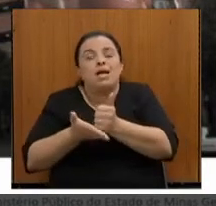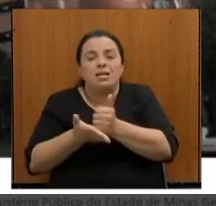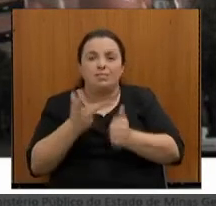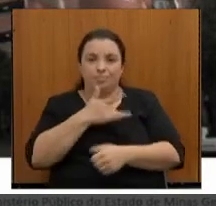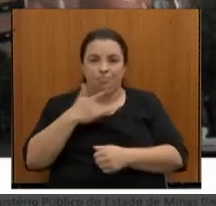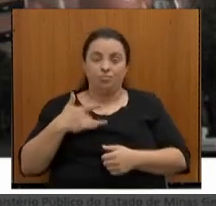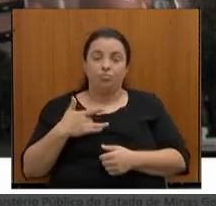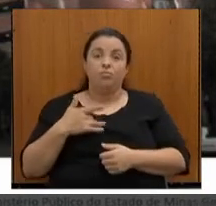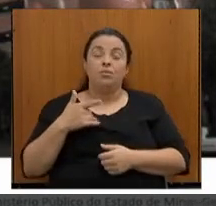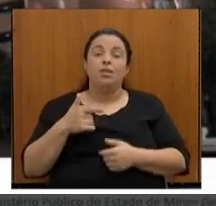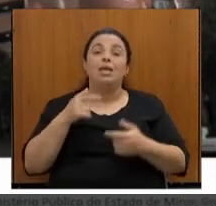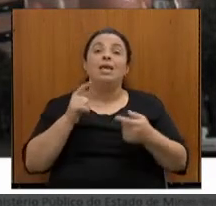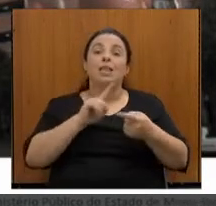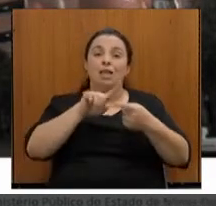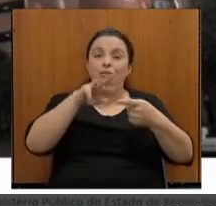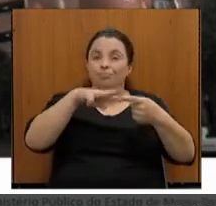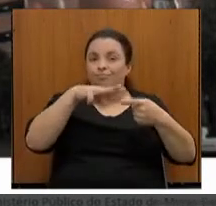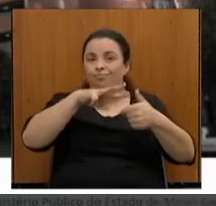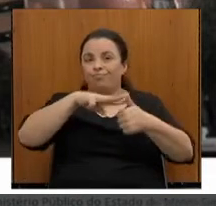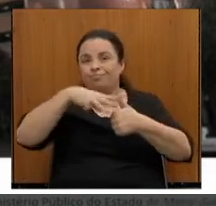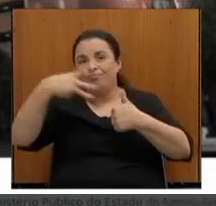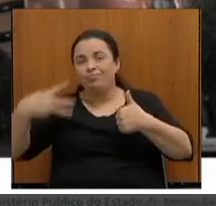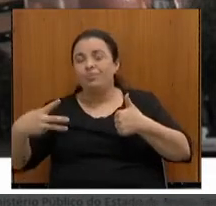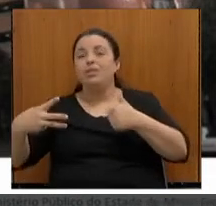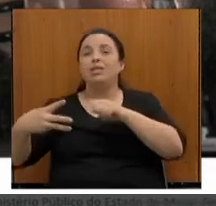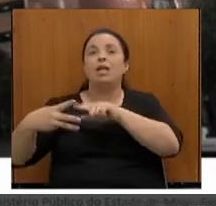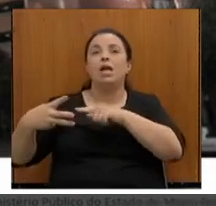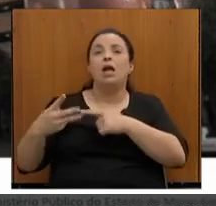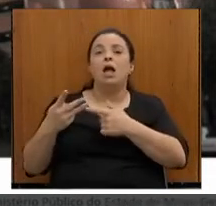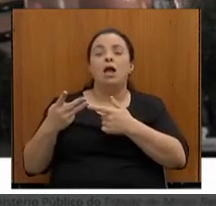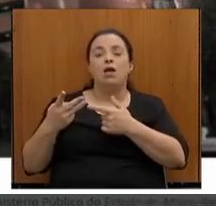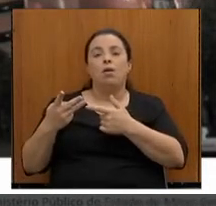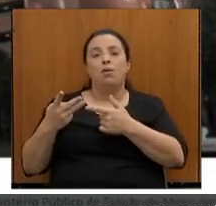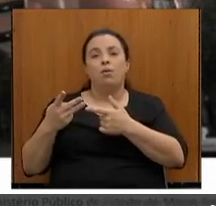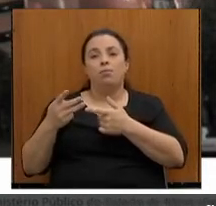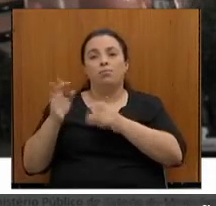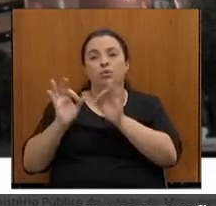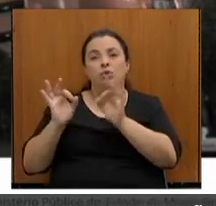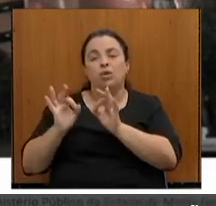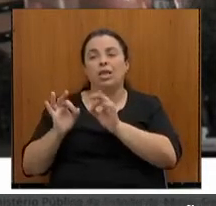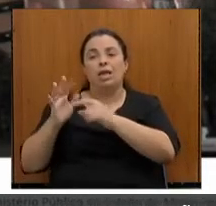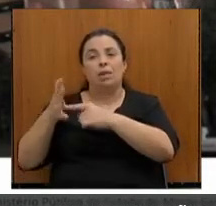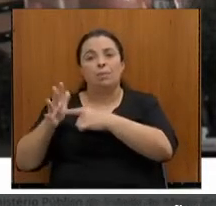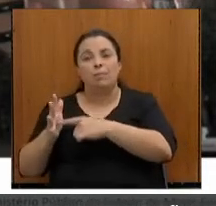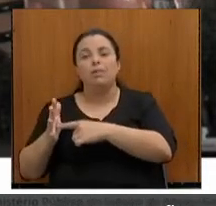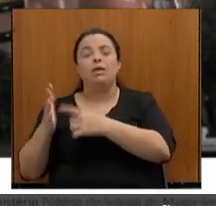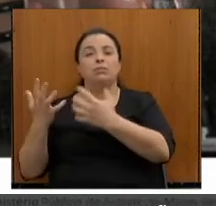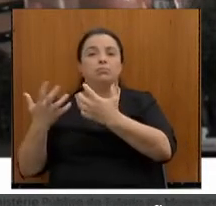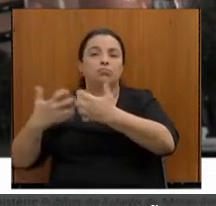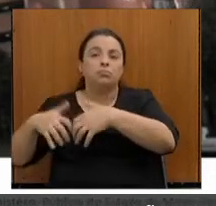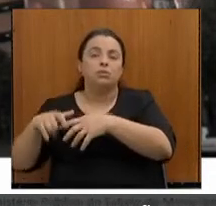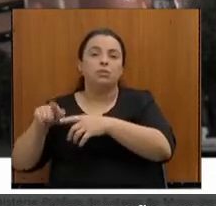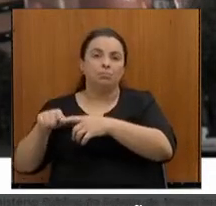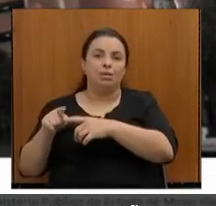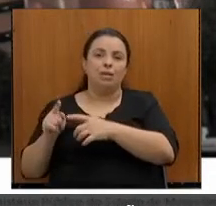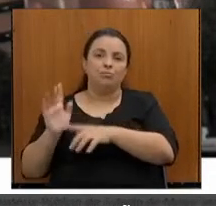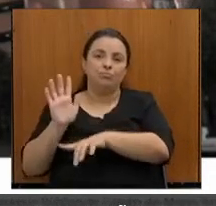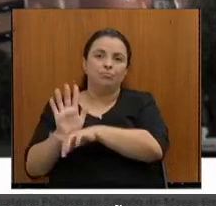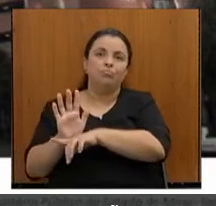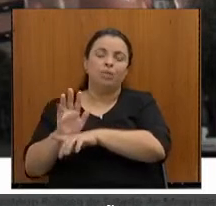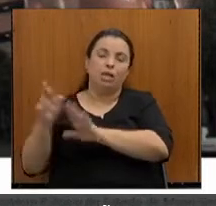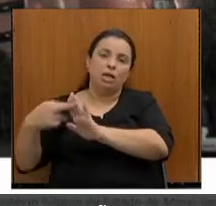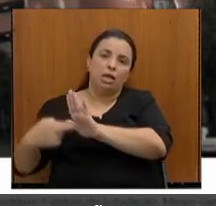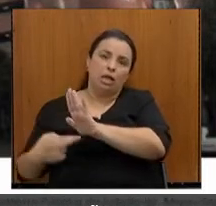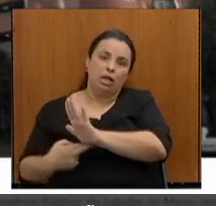nós temos a promoção de ações para o regular funcionamento de equipamentos da atenção básica e a avaliação da composição dessas equipes de